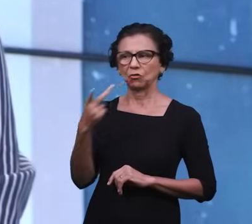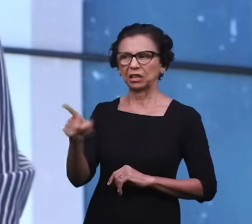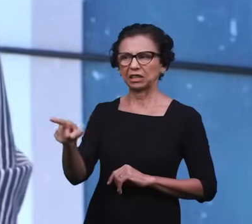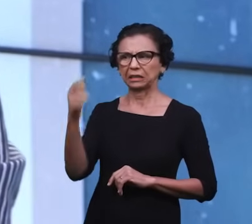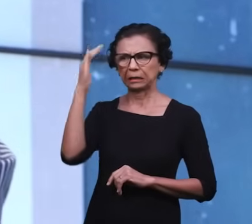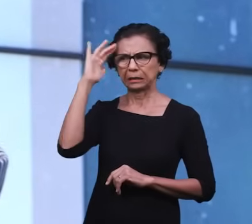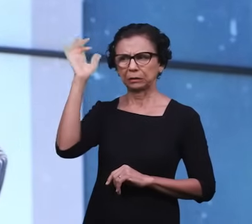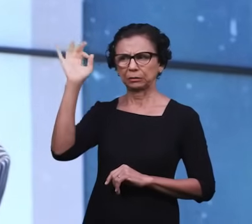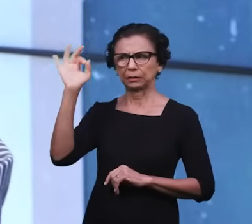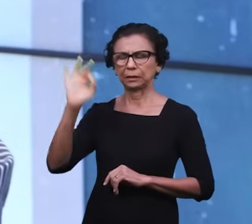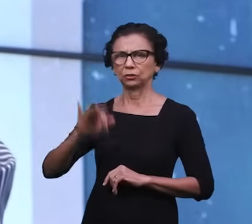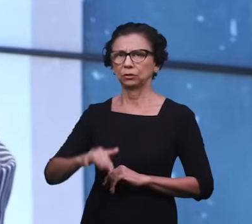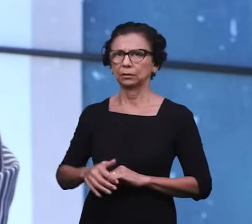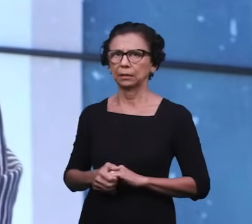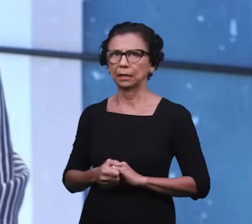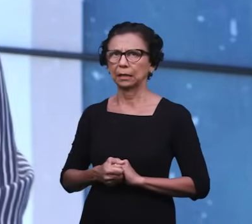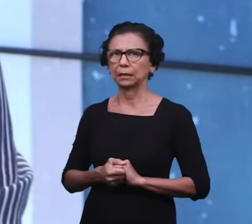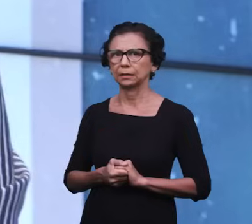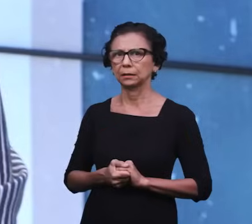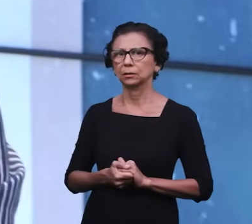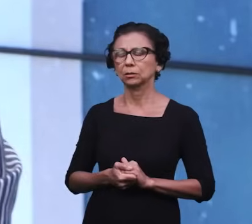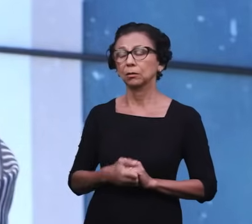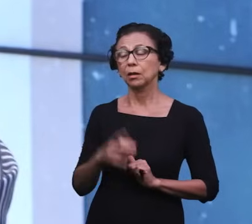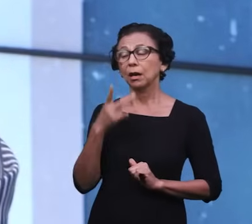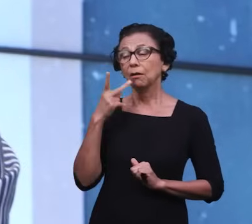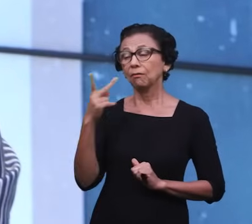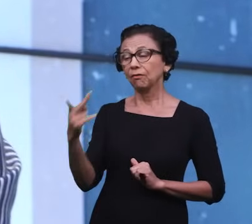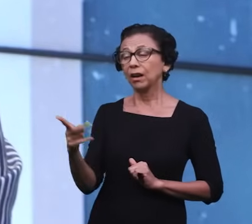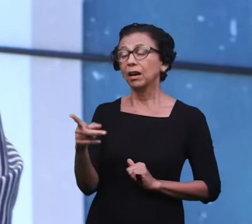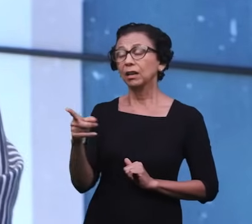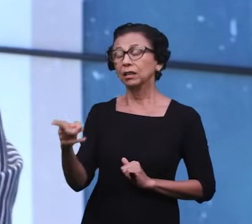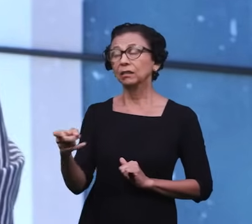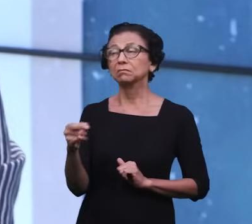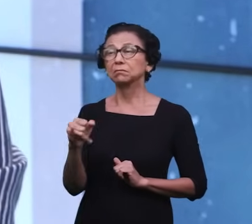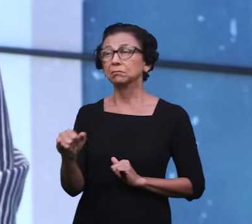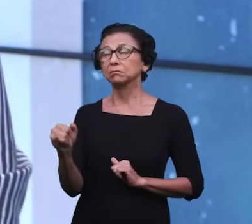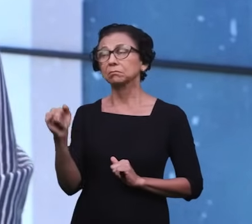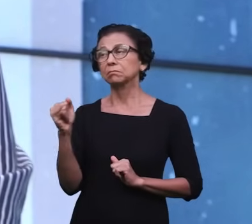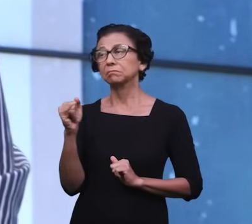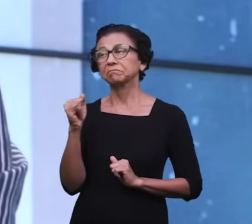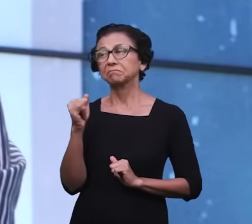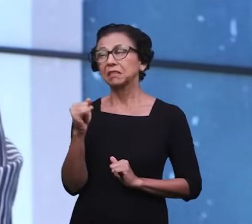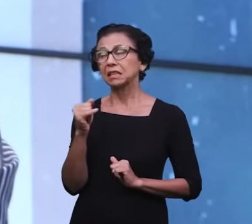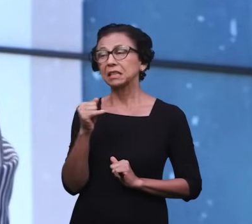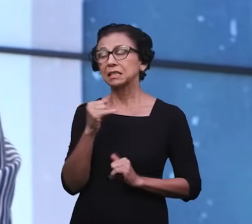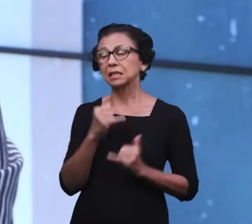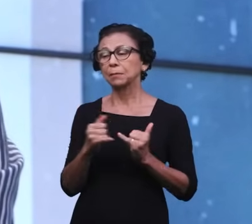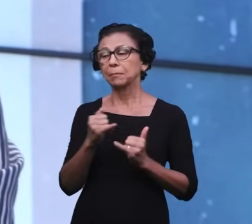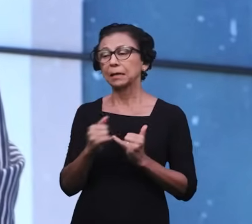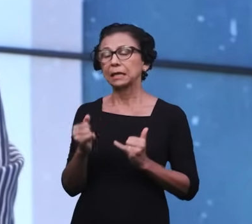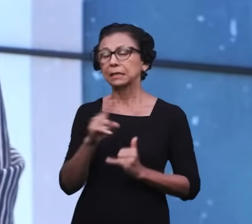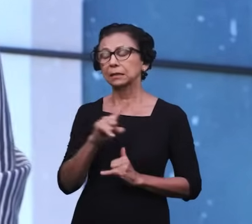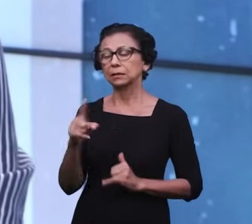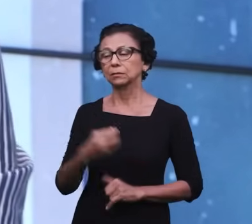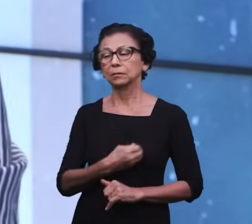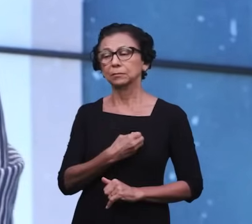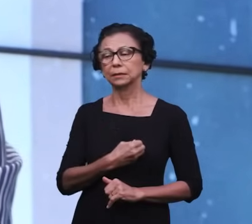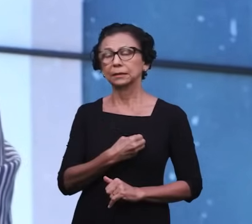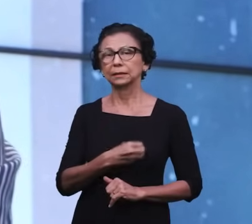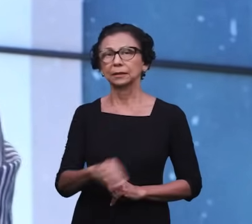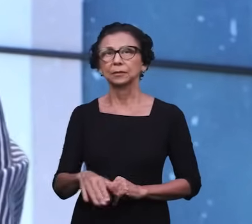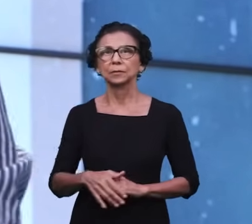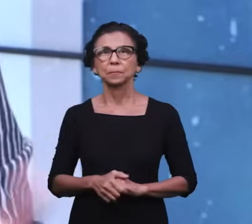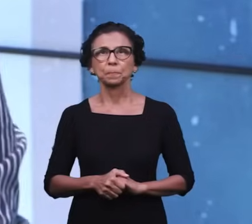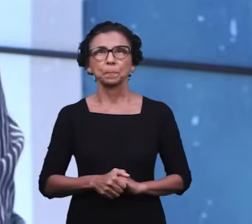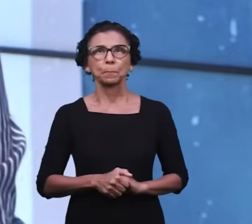Então, fala na frente da criança como se ela não estivesse lá. Entendi. Então, é só você observar o bebê. O bebê, antes de